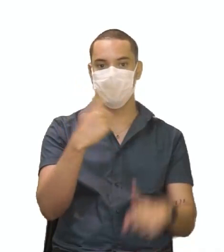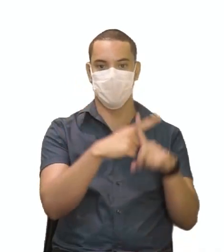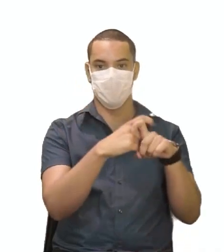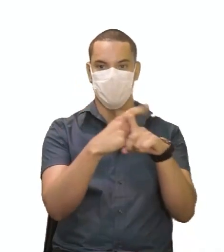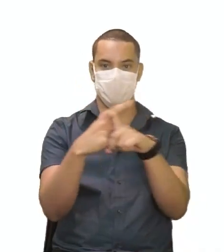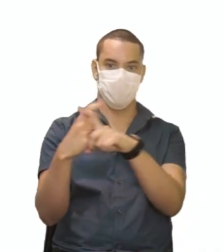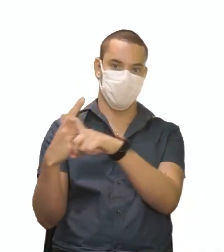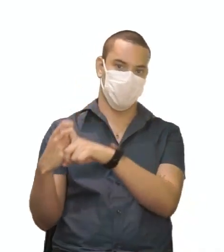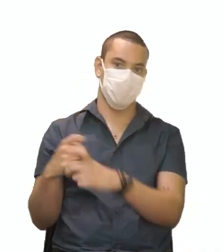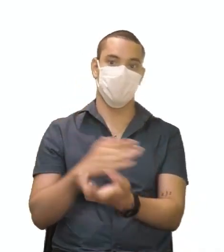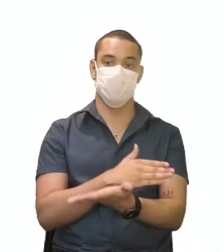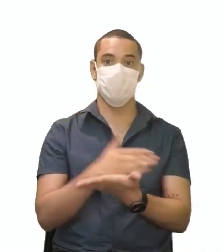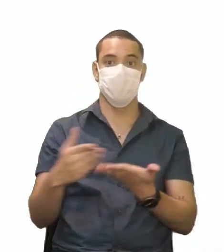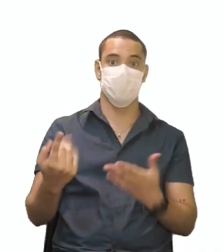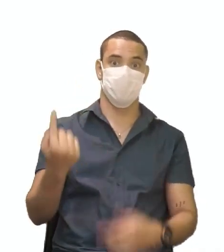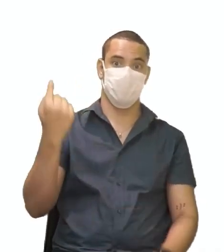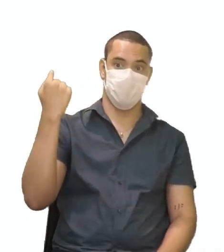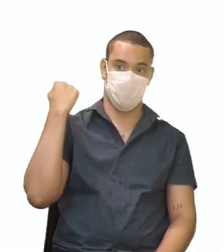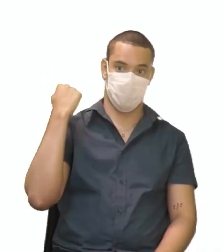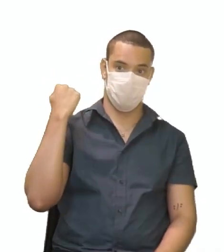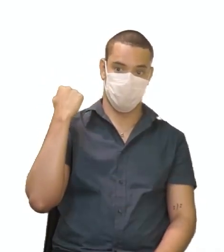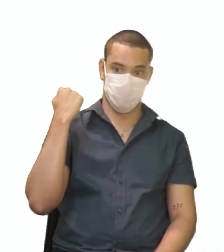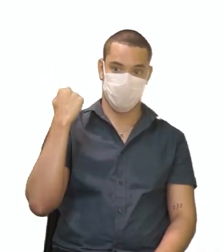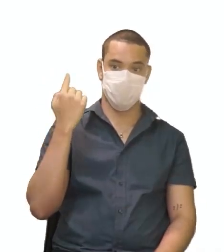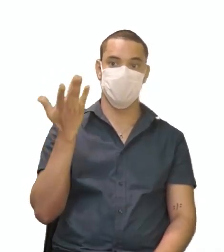de cromossomos quando ela iniciou.